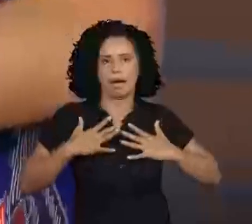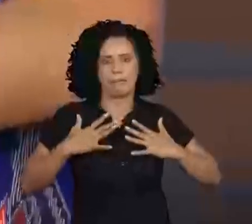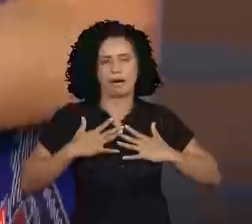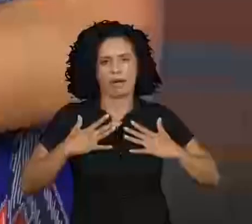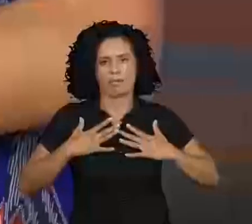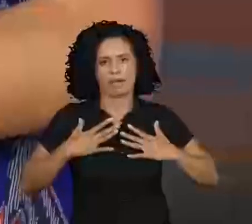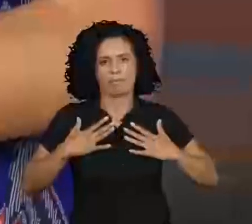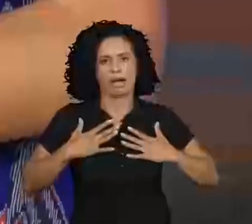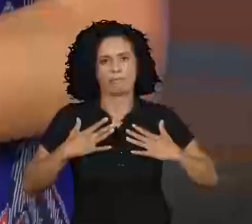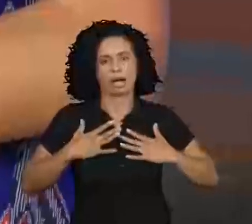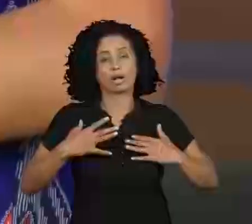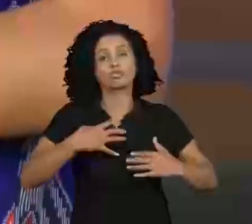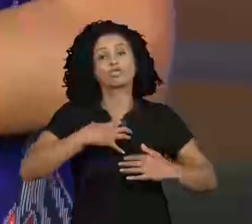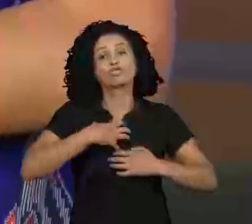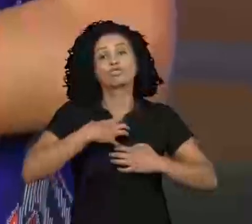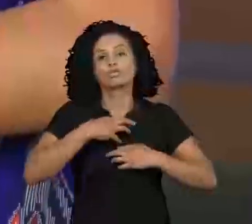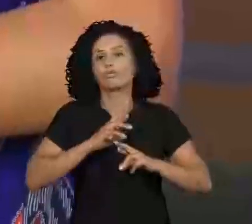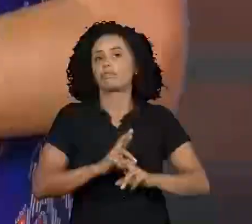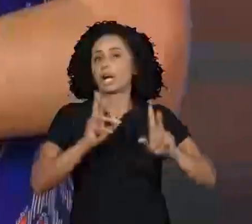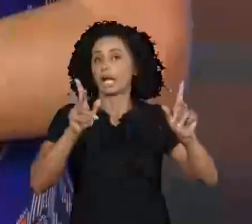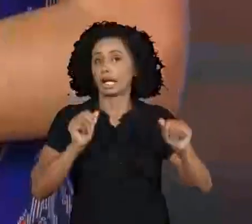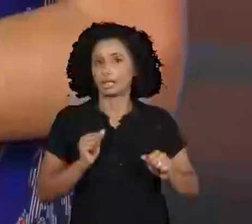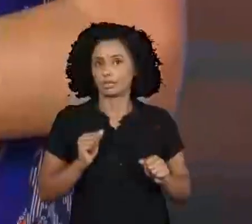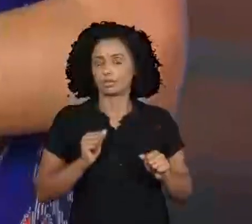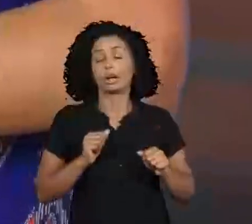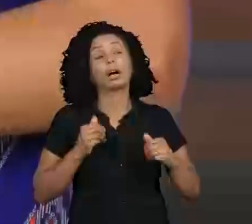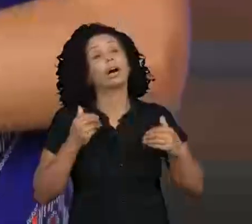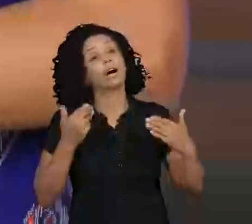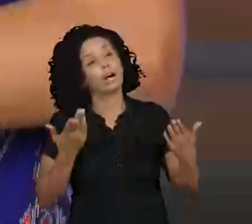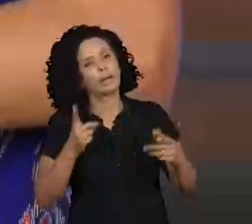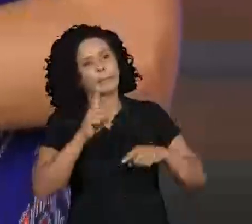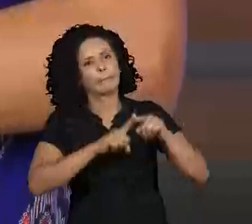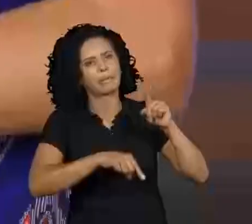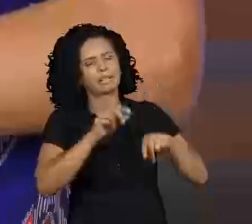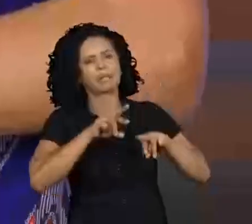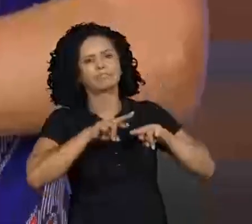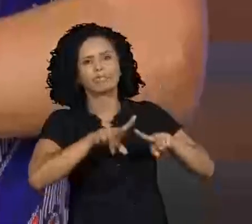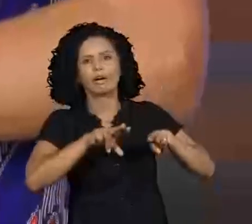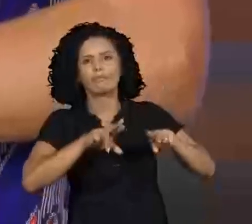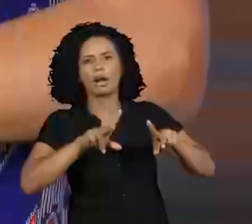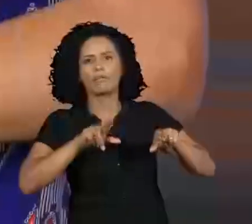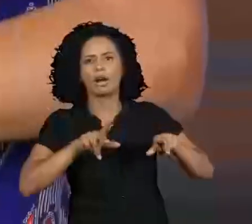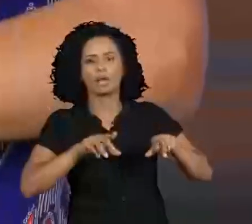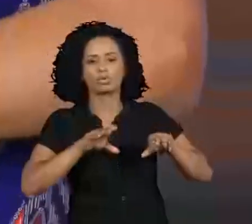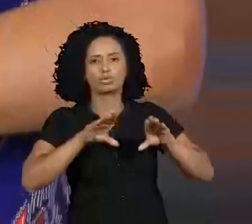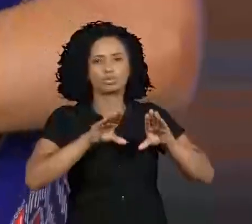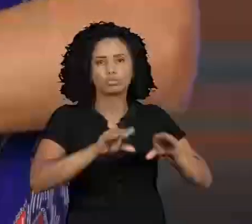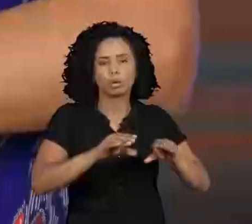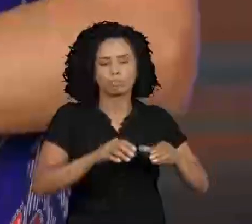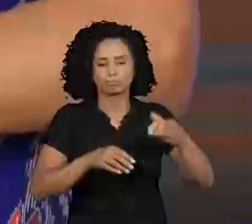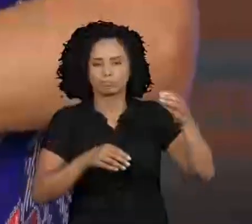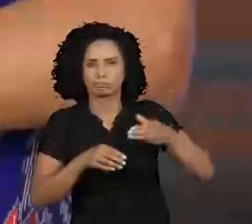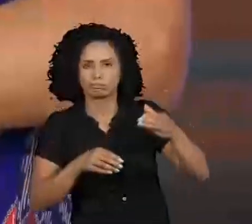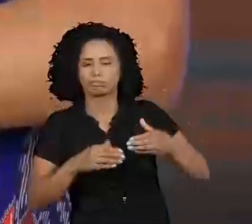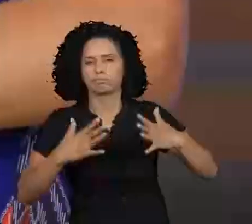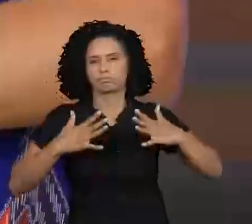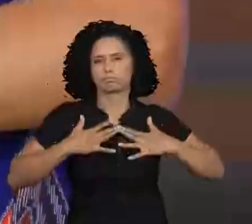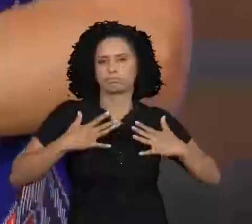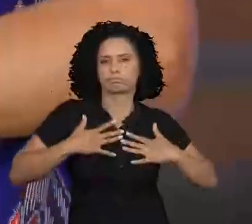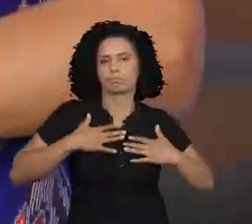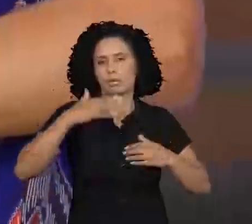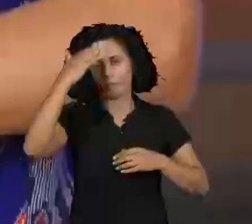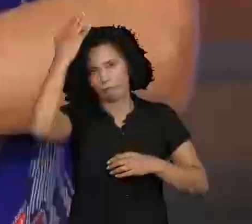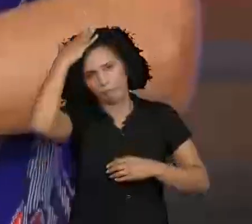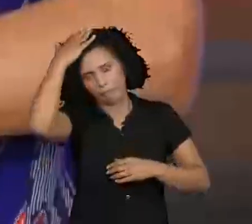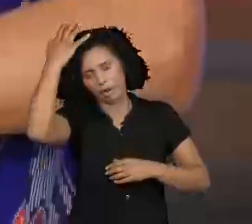de material ou onde nós batemos aí, não é? Se torna um som diferente, ó. Vamos ouvir? Se